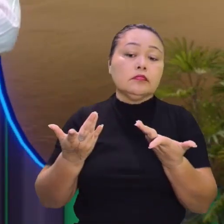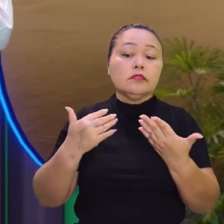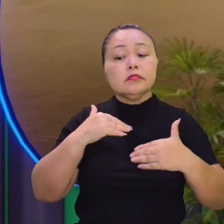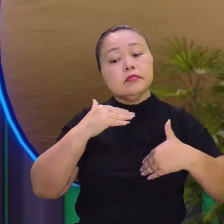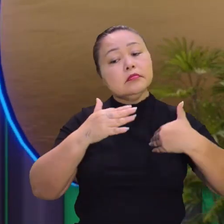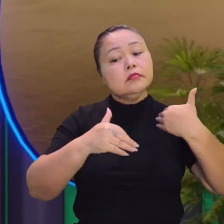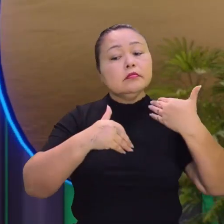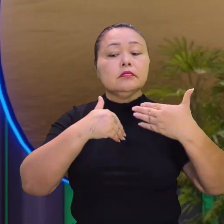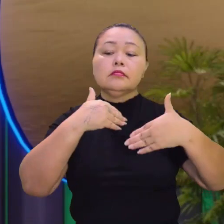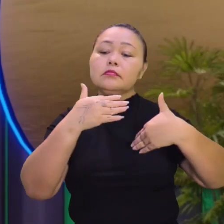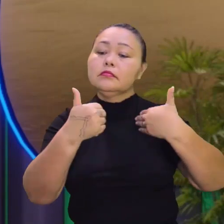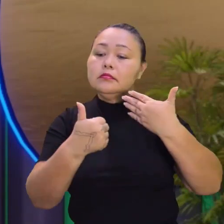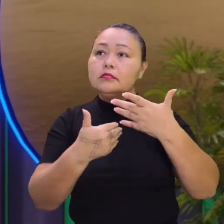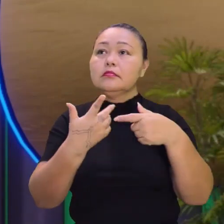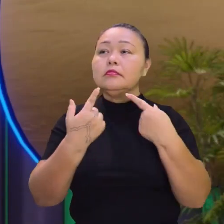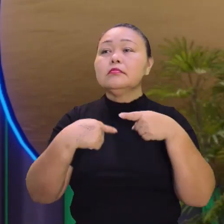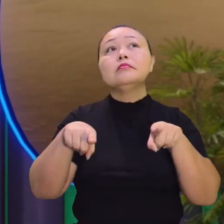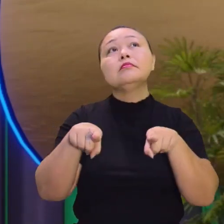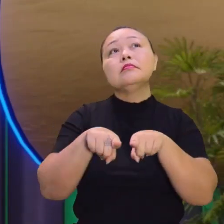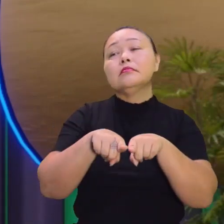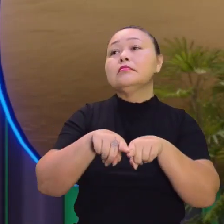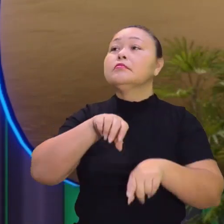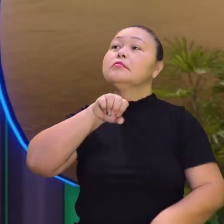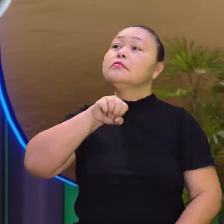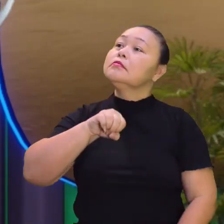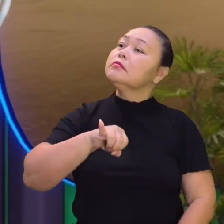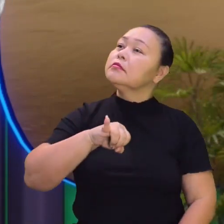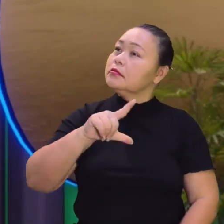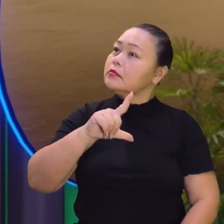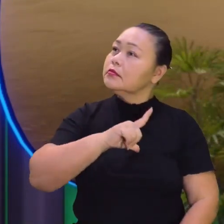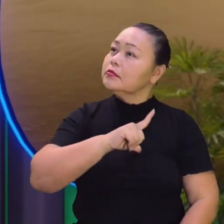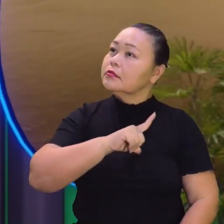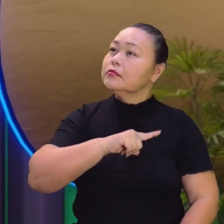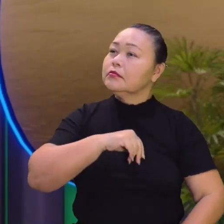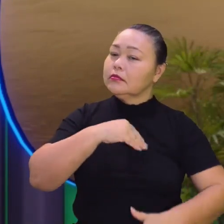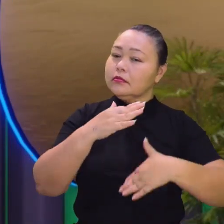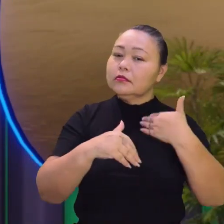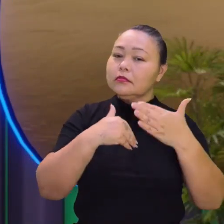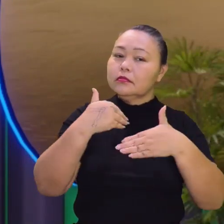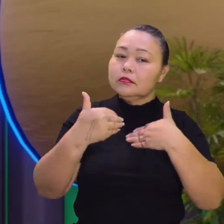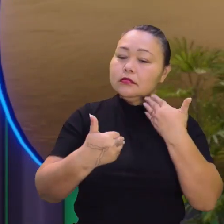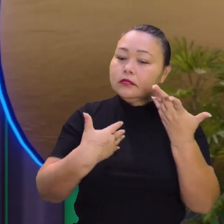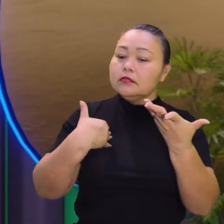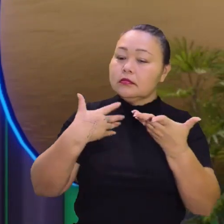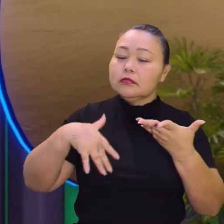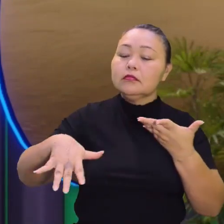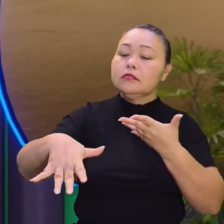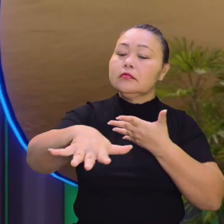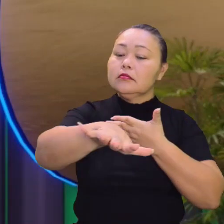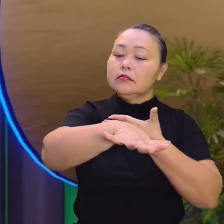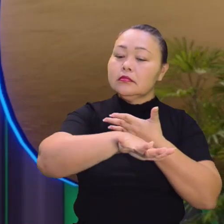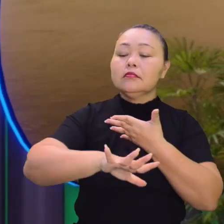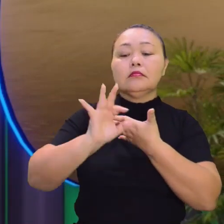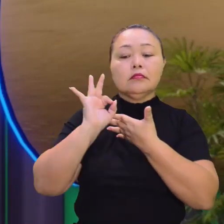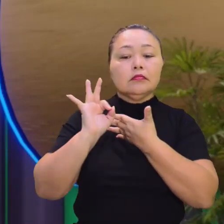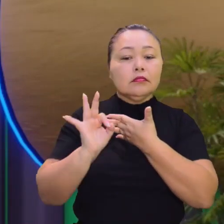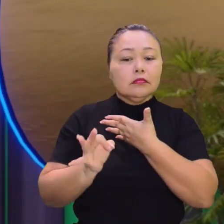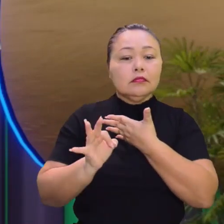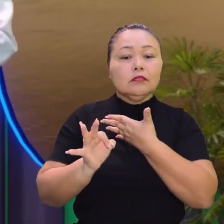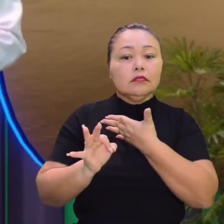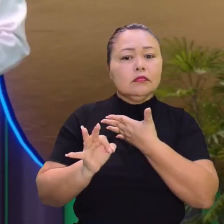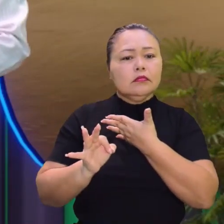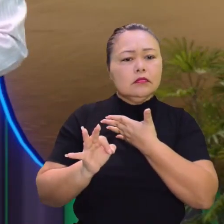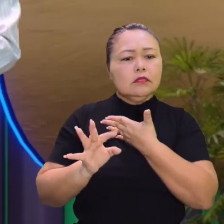nesse processo de desenvolvimento e se aperfeiçoando a viver naquele ambiente frio. Com certeza.